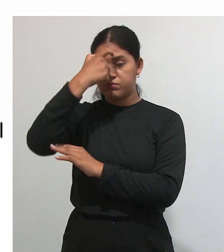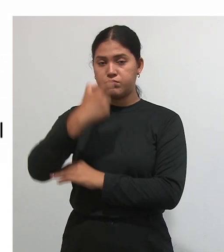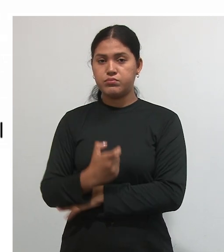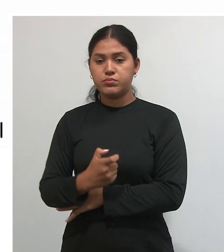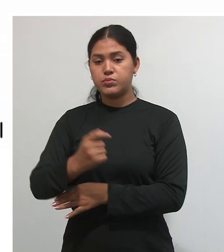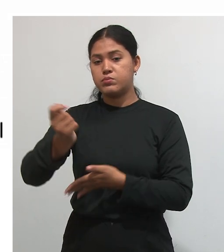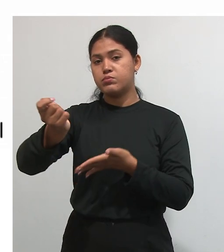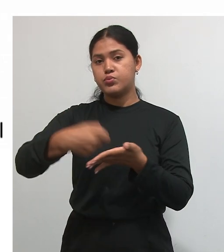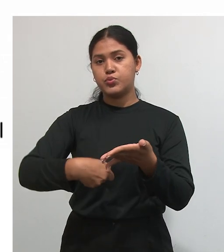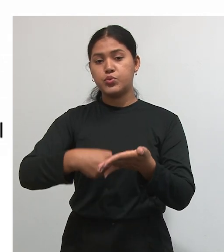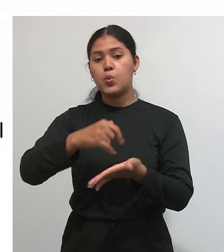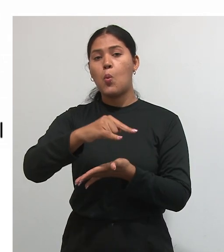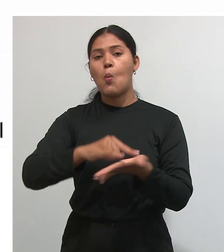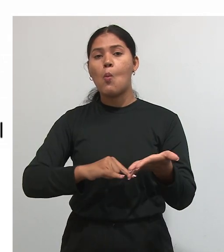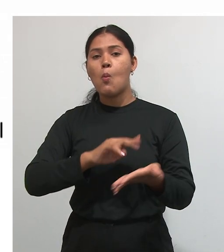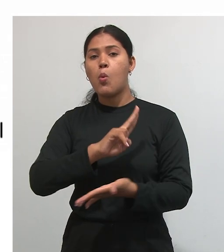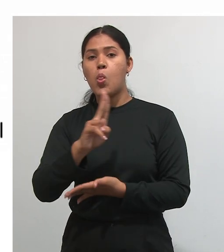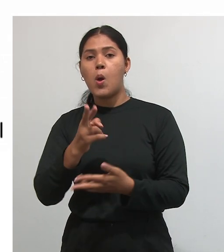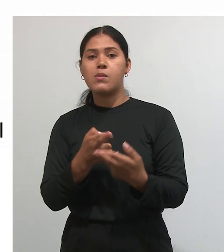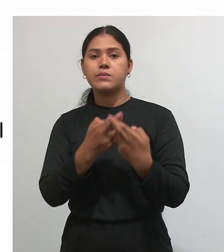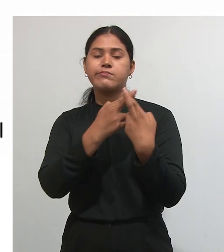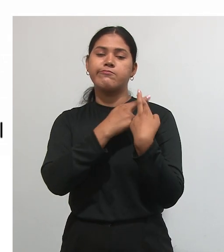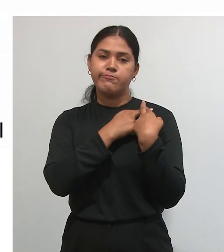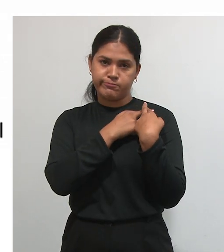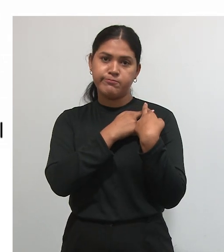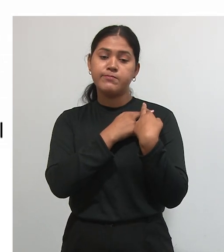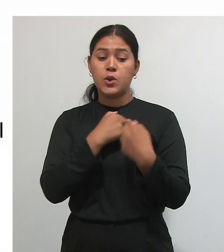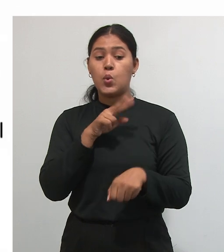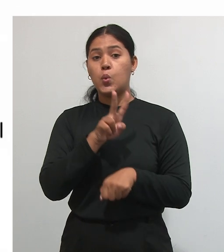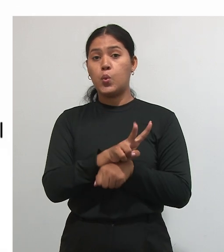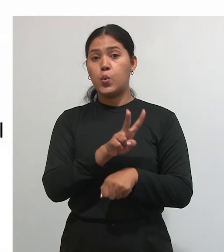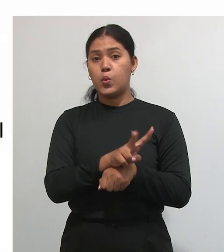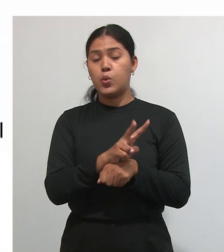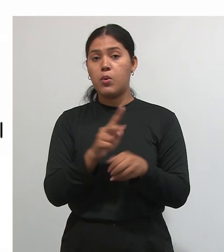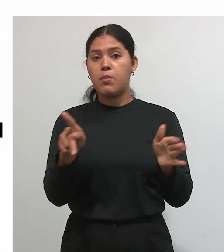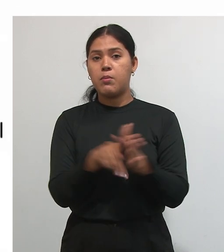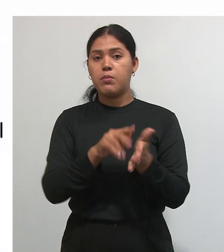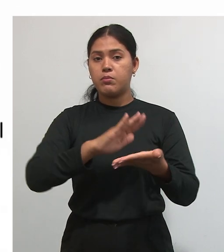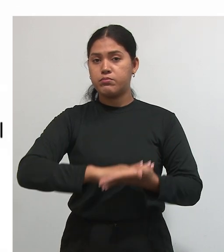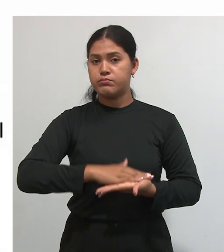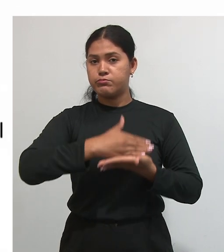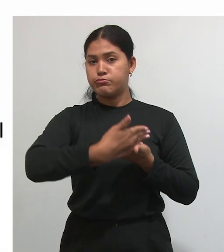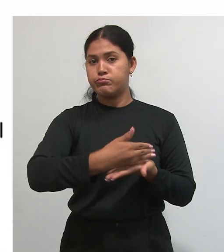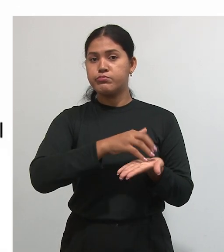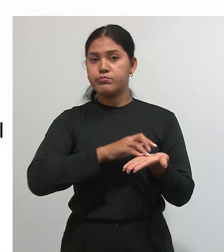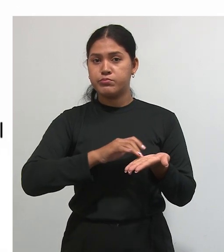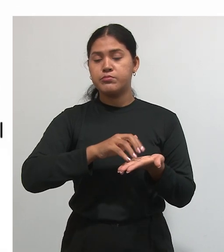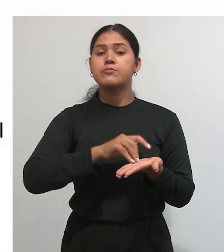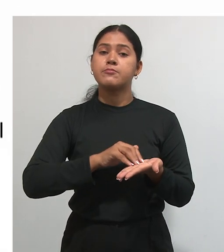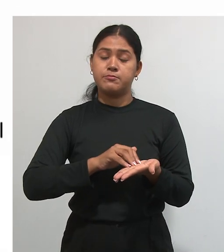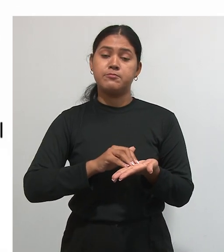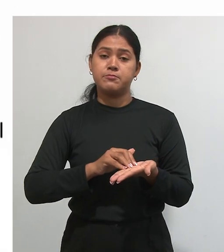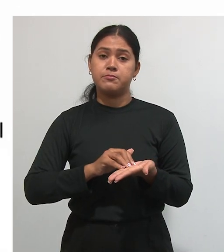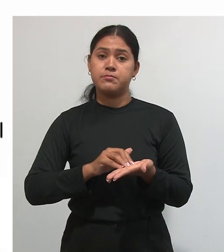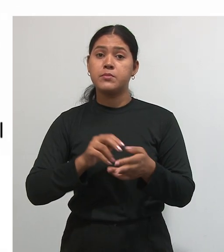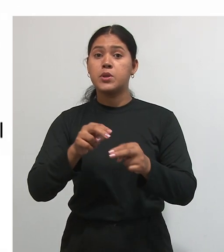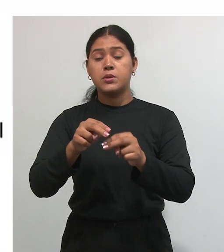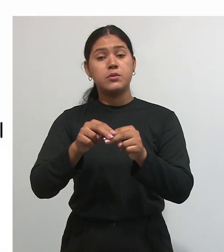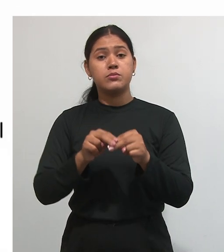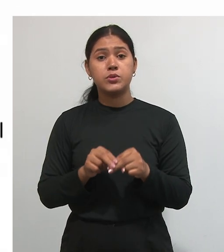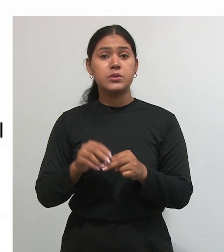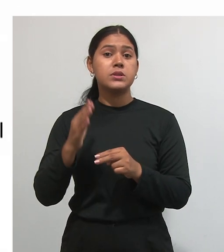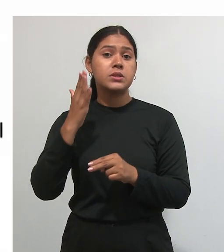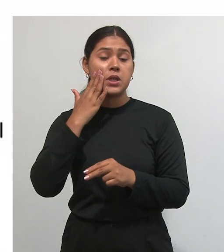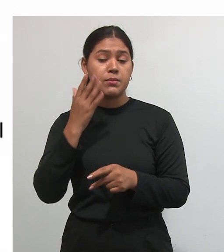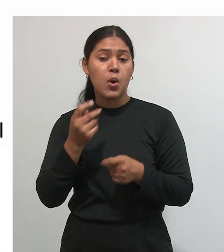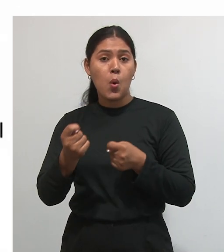Devo assinar um termo, tá? E esse termo de responsabilidade. Então, pelo controle dos bens públicos, ele também